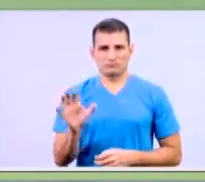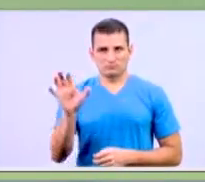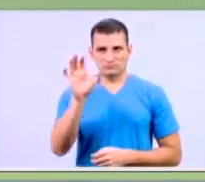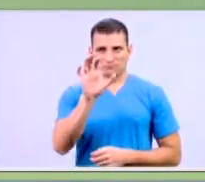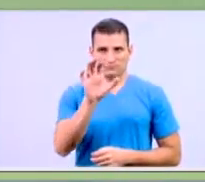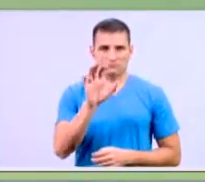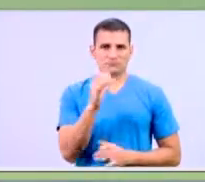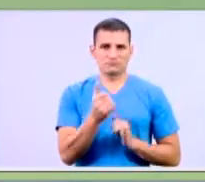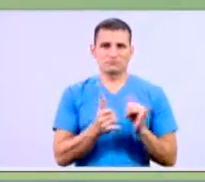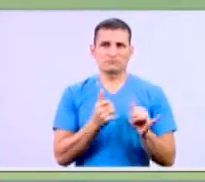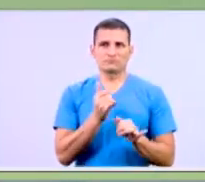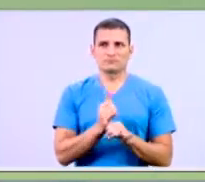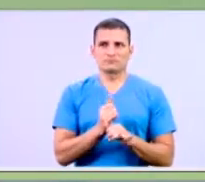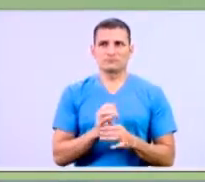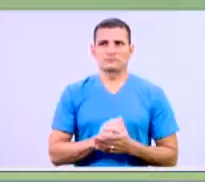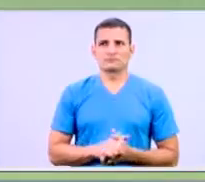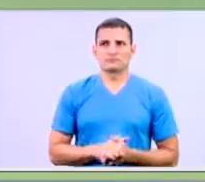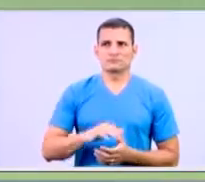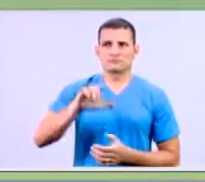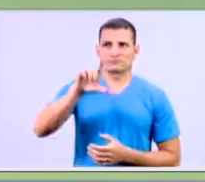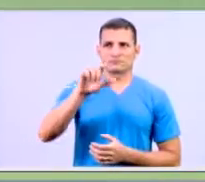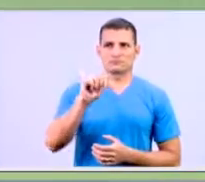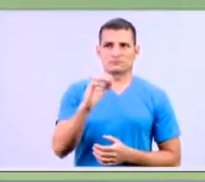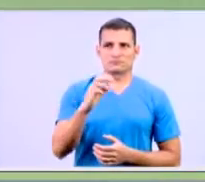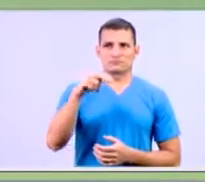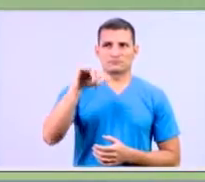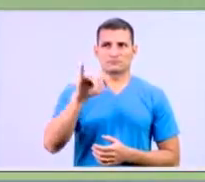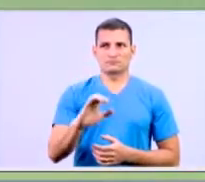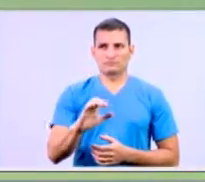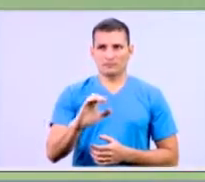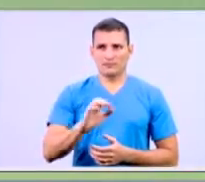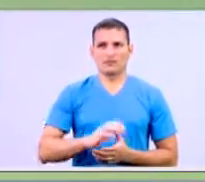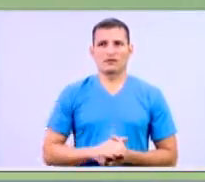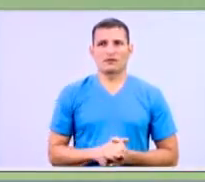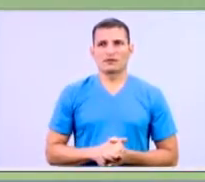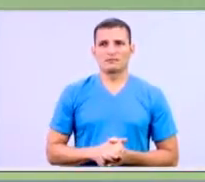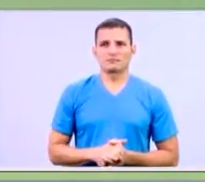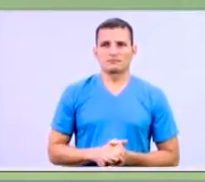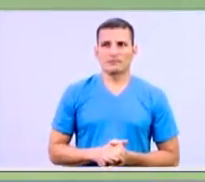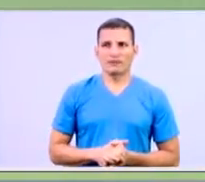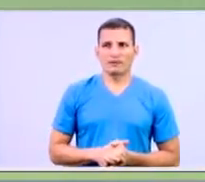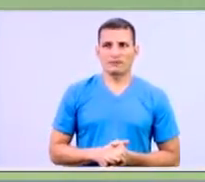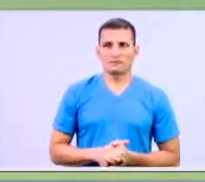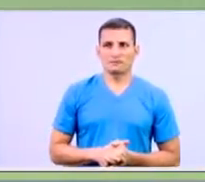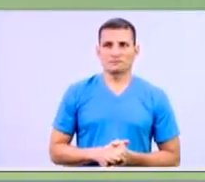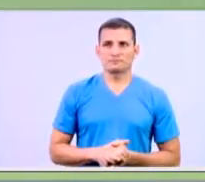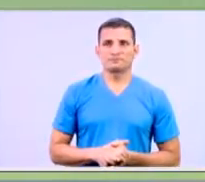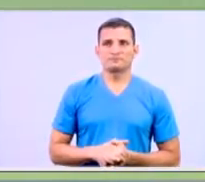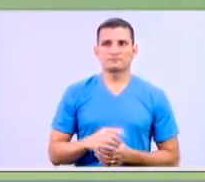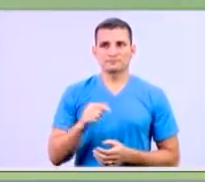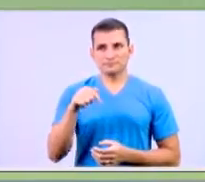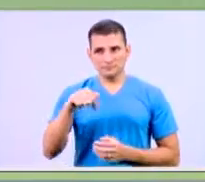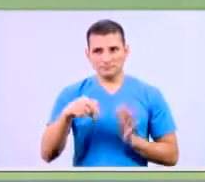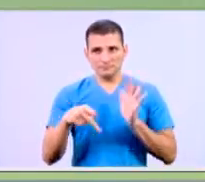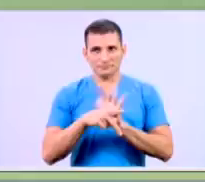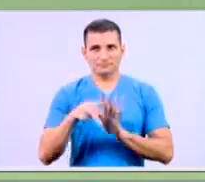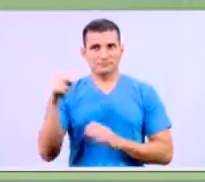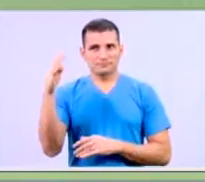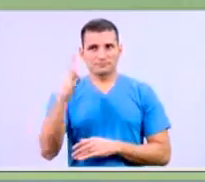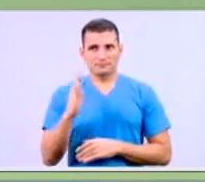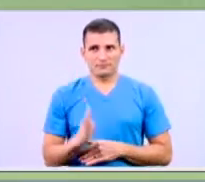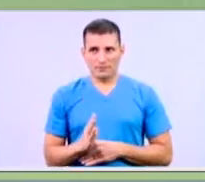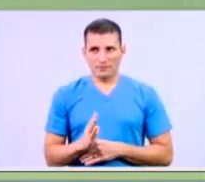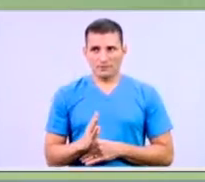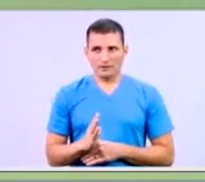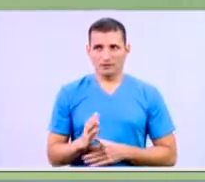da internet, né, nós passamos pelo LACNIC, né, que é quem atende aqui na região do Brasil, América Latina